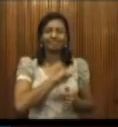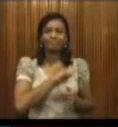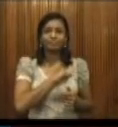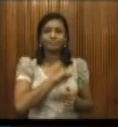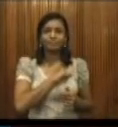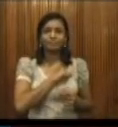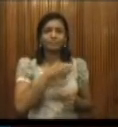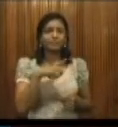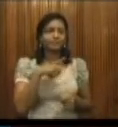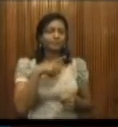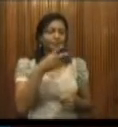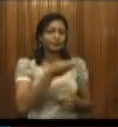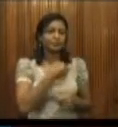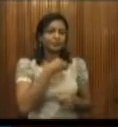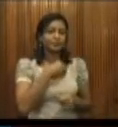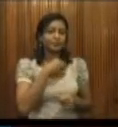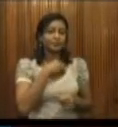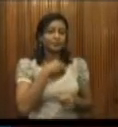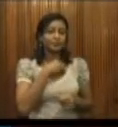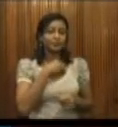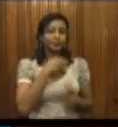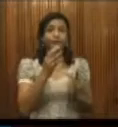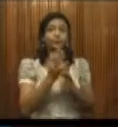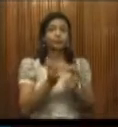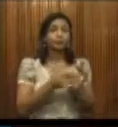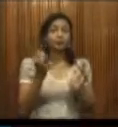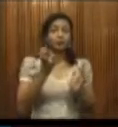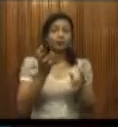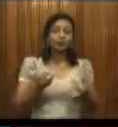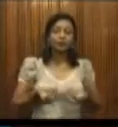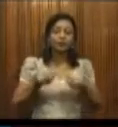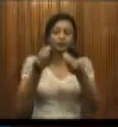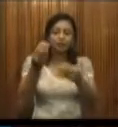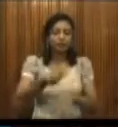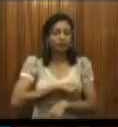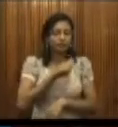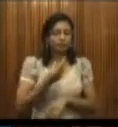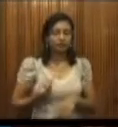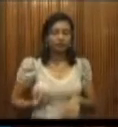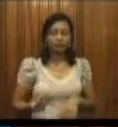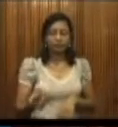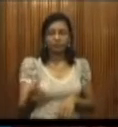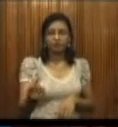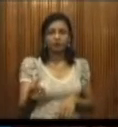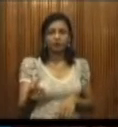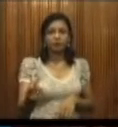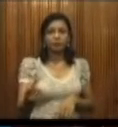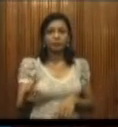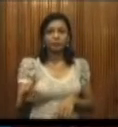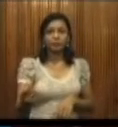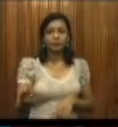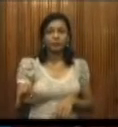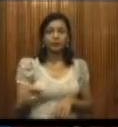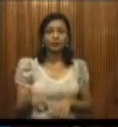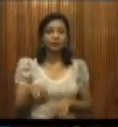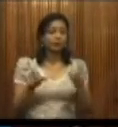meu querido, eu realmente quero te dar a vida eterna. Mas entre a salvação e isso na sua vida, qual vai ser a sua